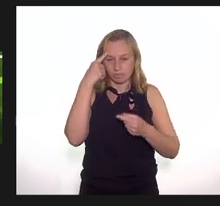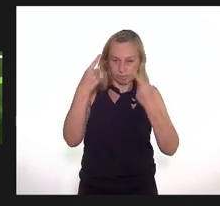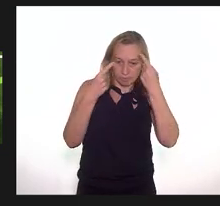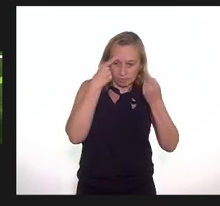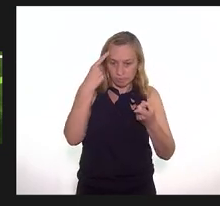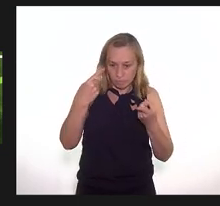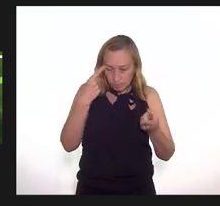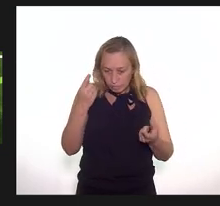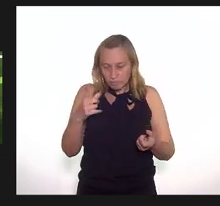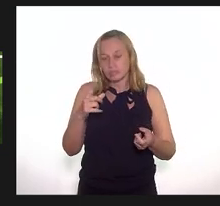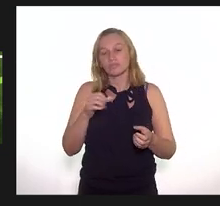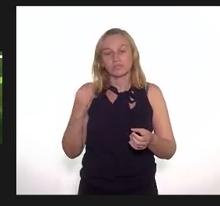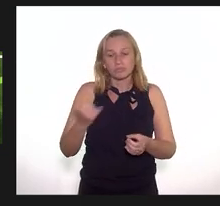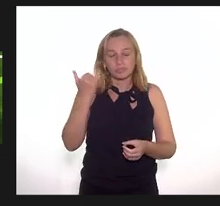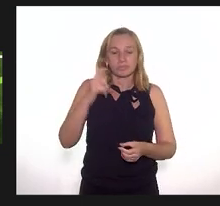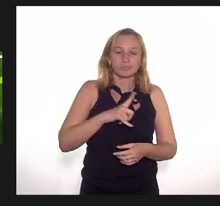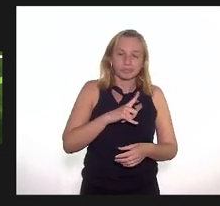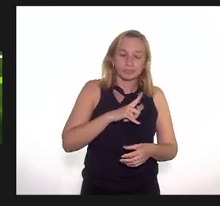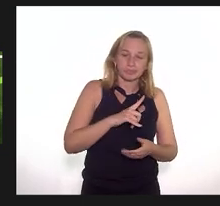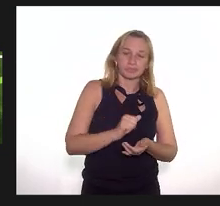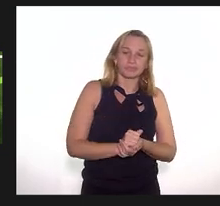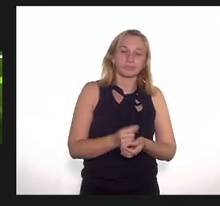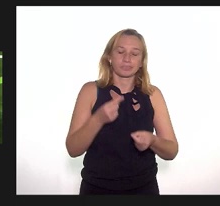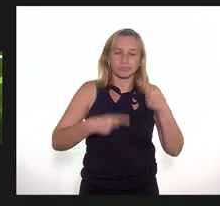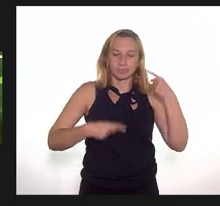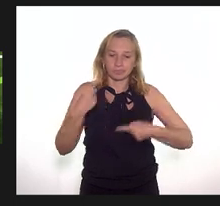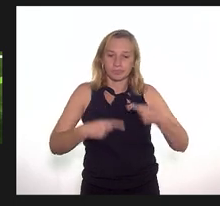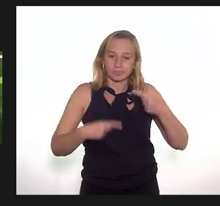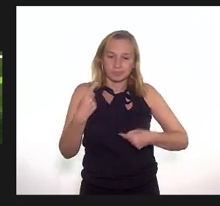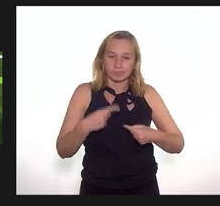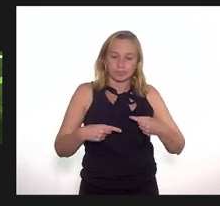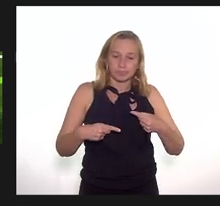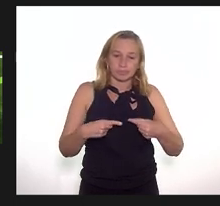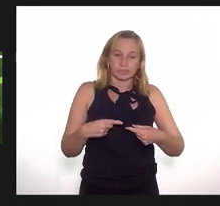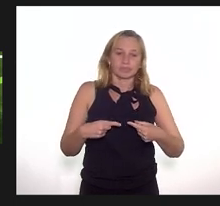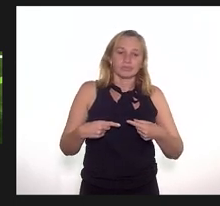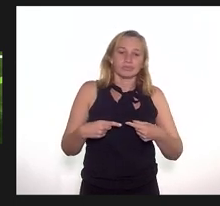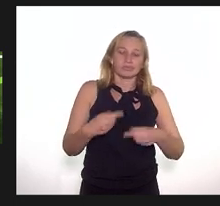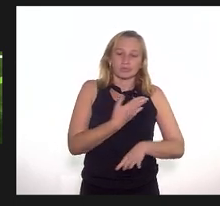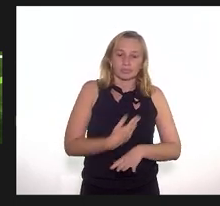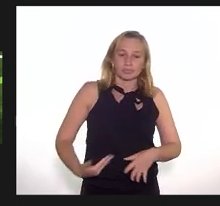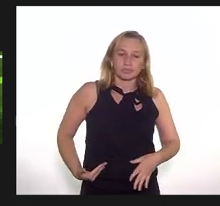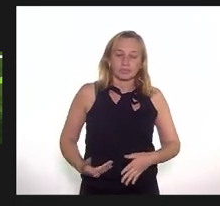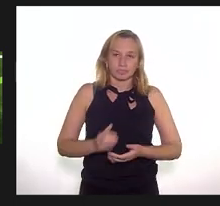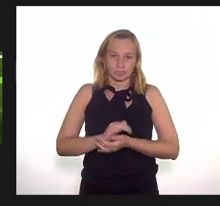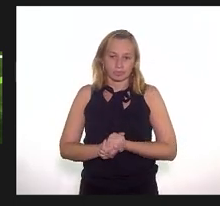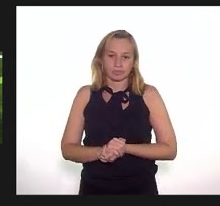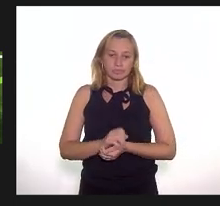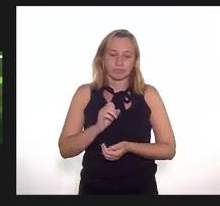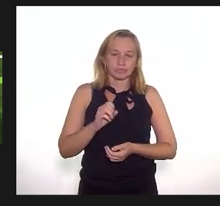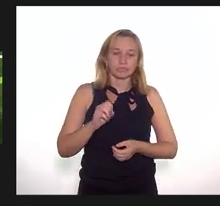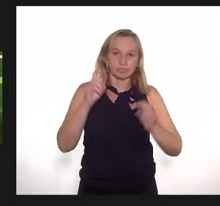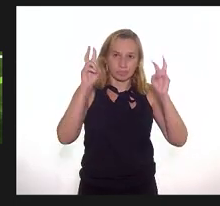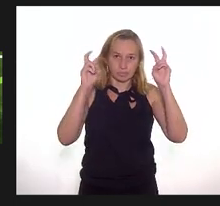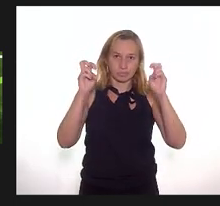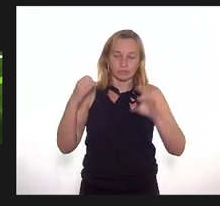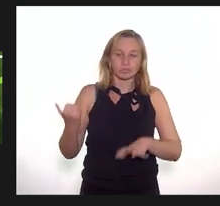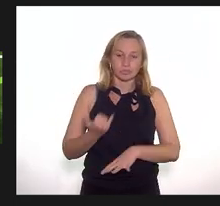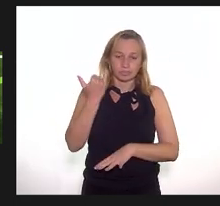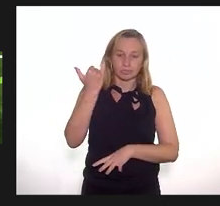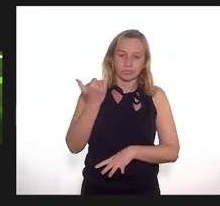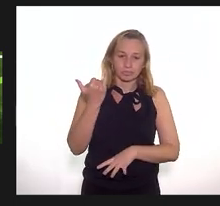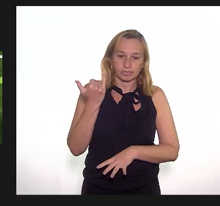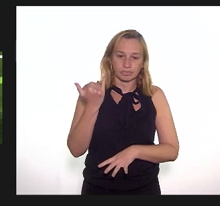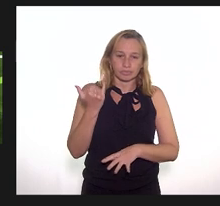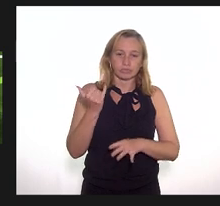importantes para que a gente possa juntos estabelecer políticas públicas a quatro mãos. A LERJ também é muito importante para o estabelecimento